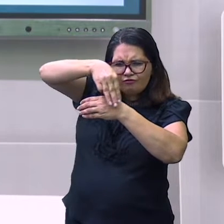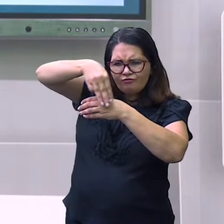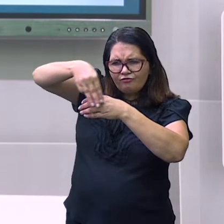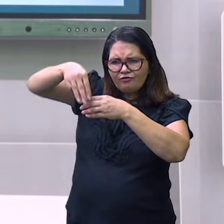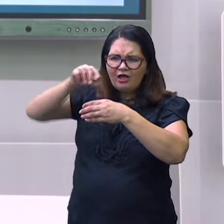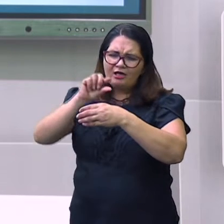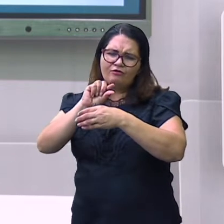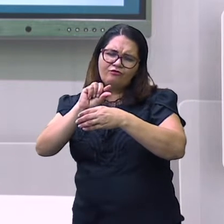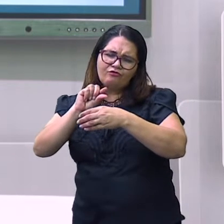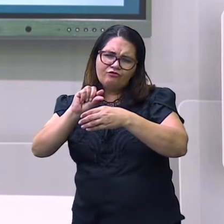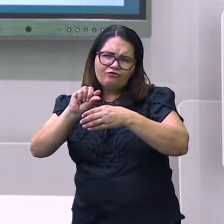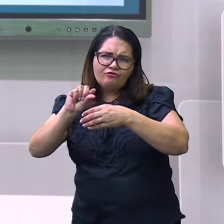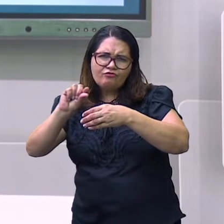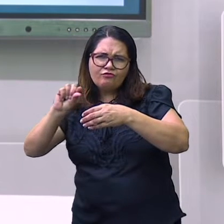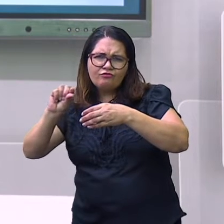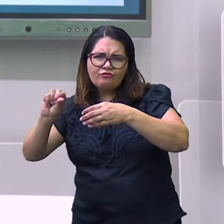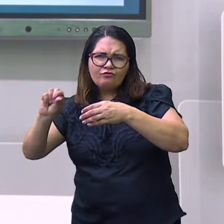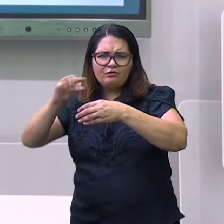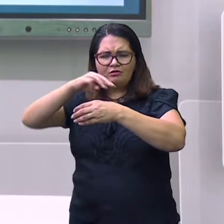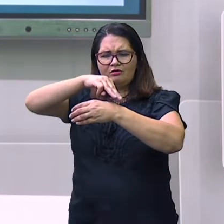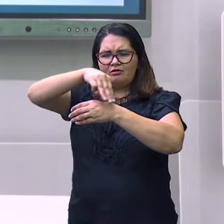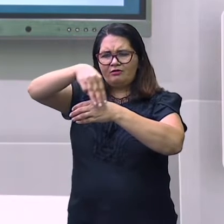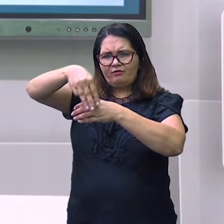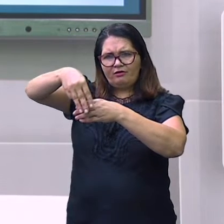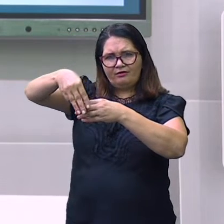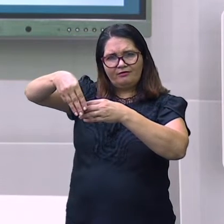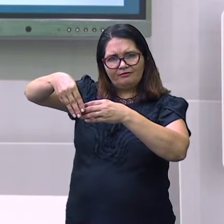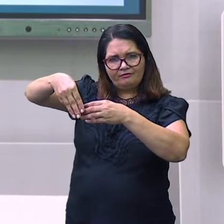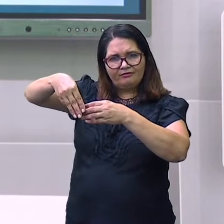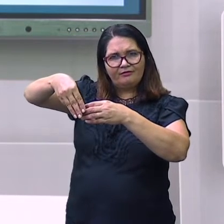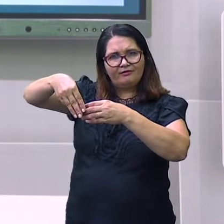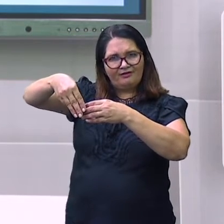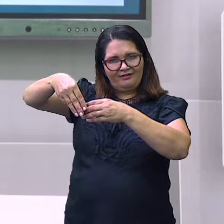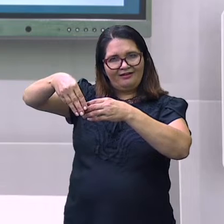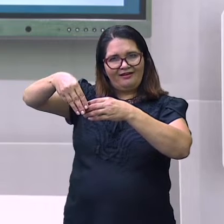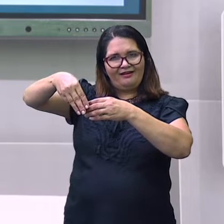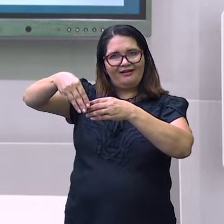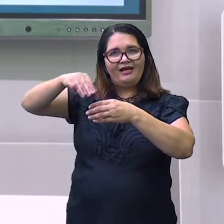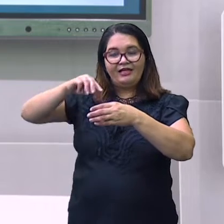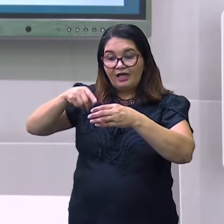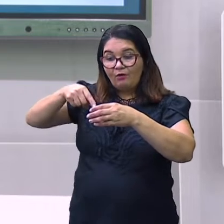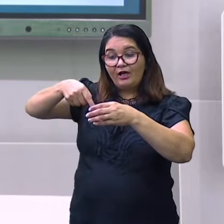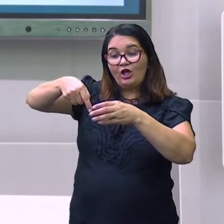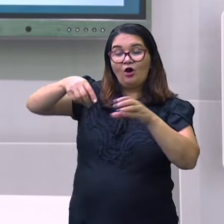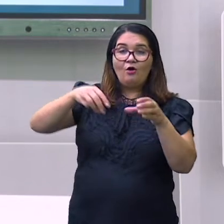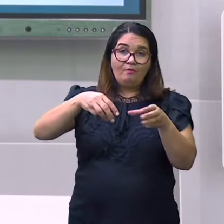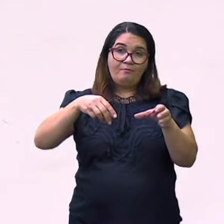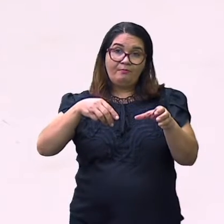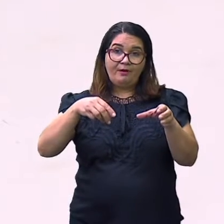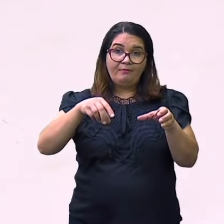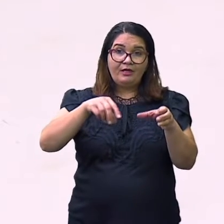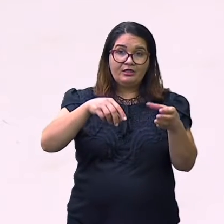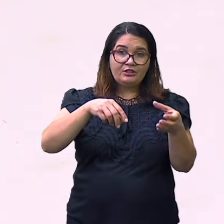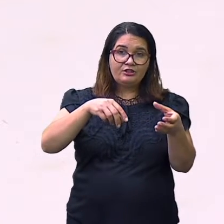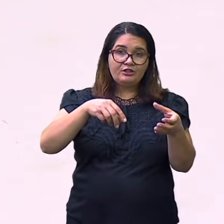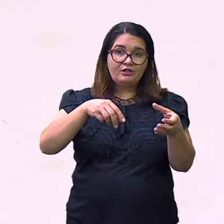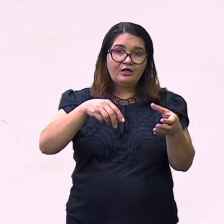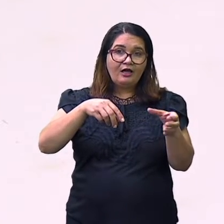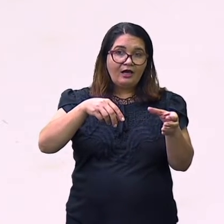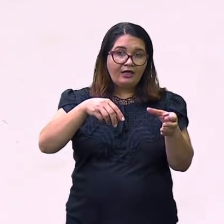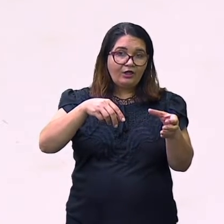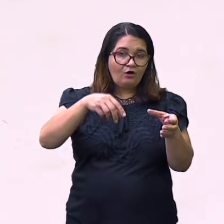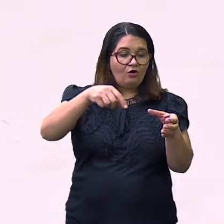E vai colocando na parte de dentro aqui, ó. Olha aqui, ó. Bem coladinha,